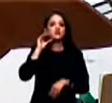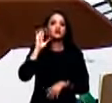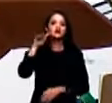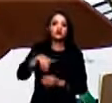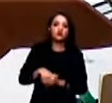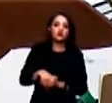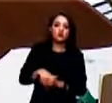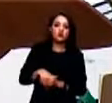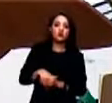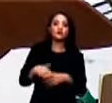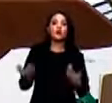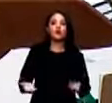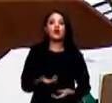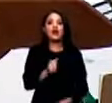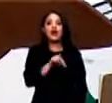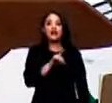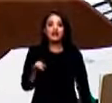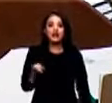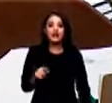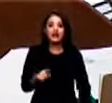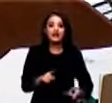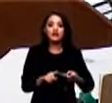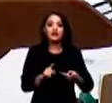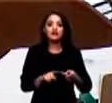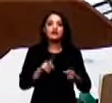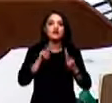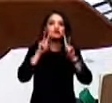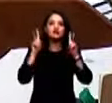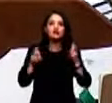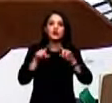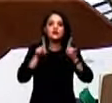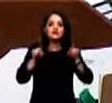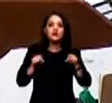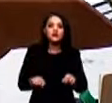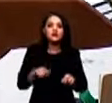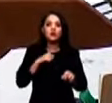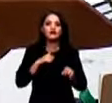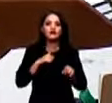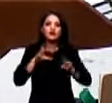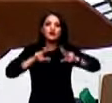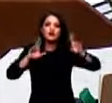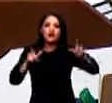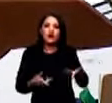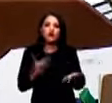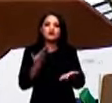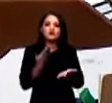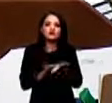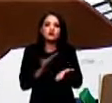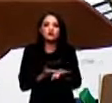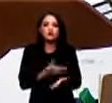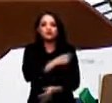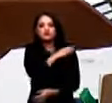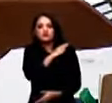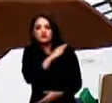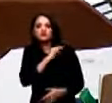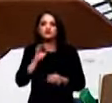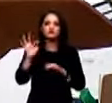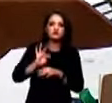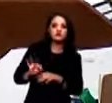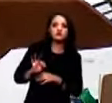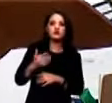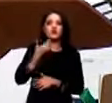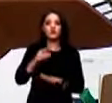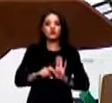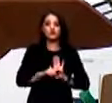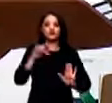4730, relatoria do ministro Marco Aurélio, aproveitamento de servidores em cargo com distinção de nível de escolaridade, pedido de Vossa Excelência,